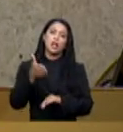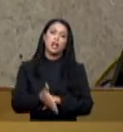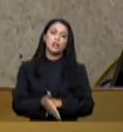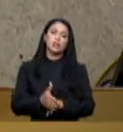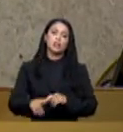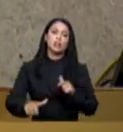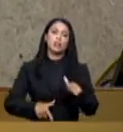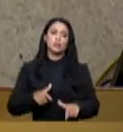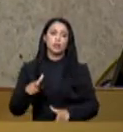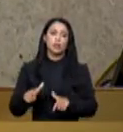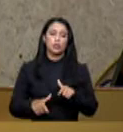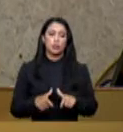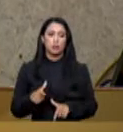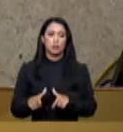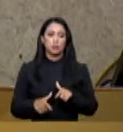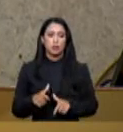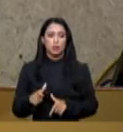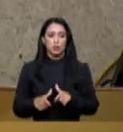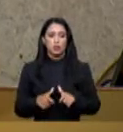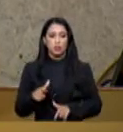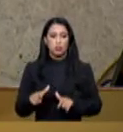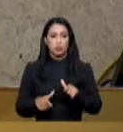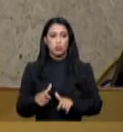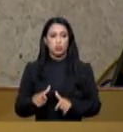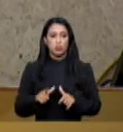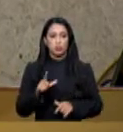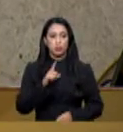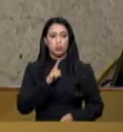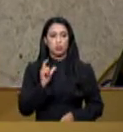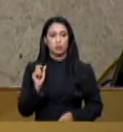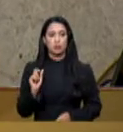aos serviços tem sido lenta,